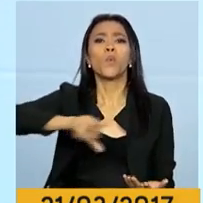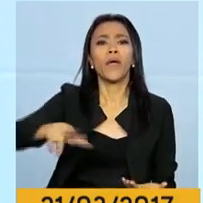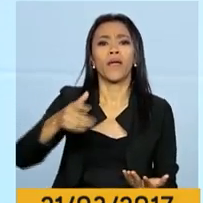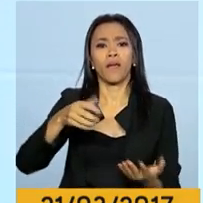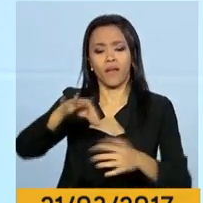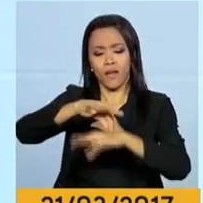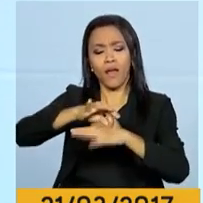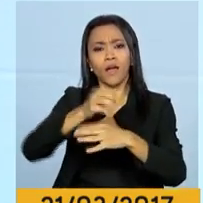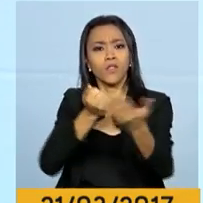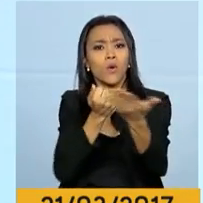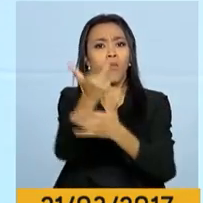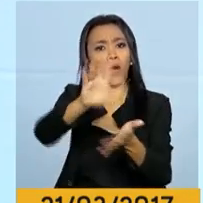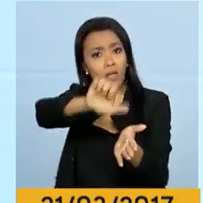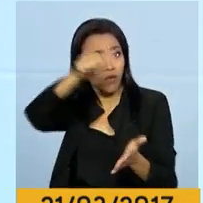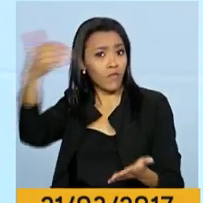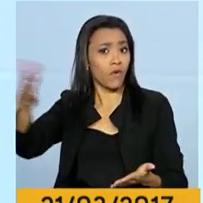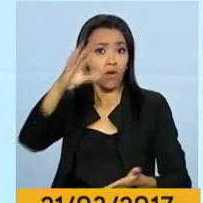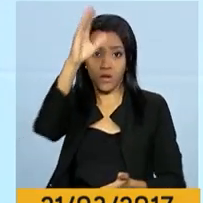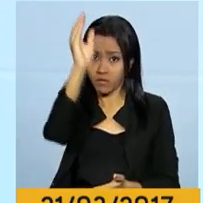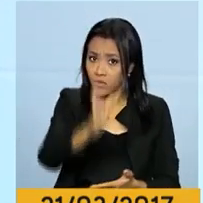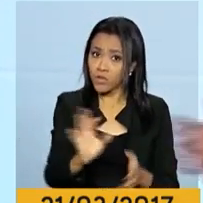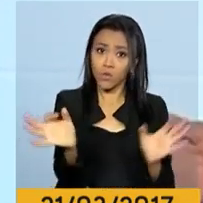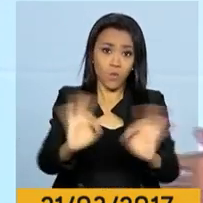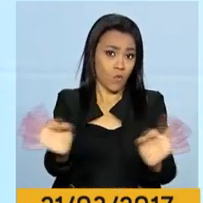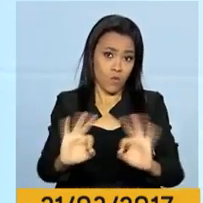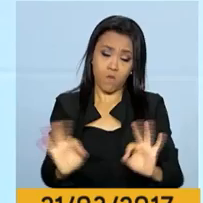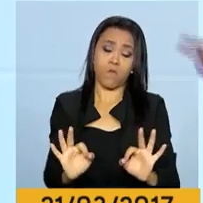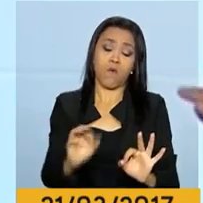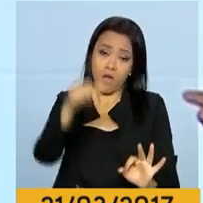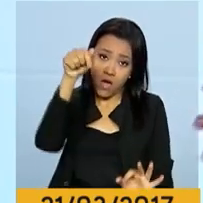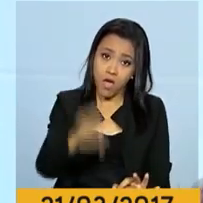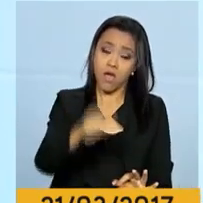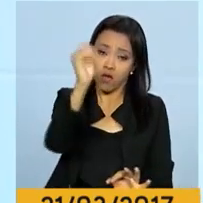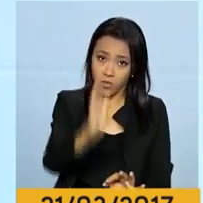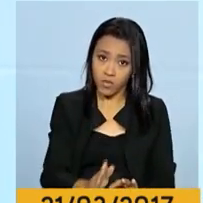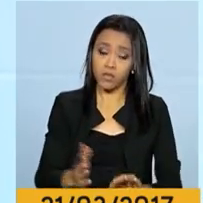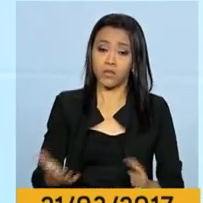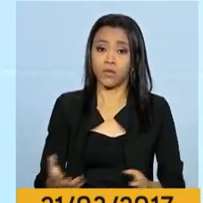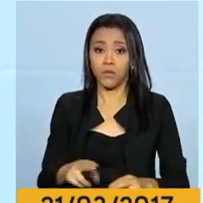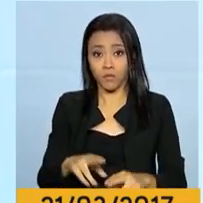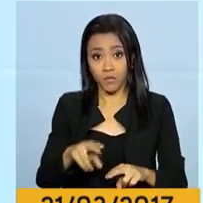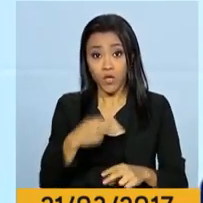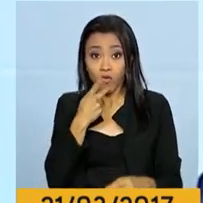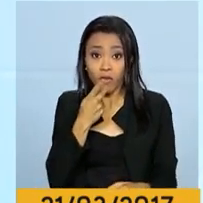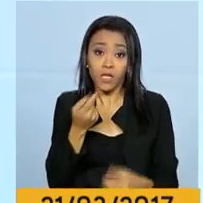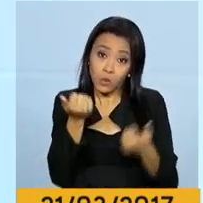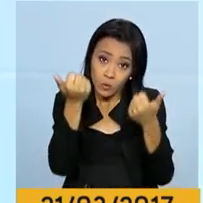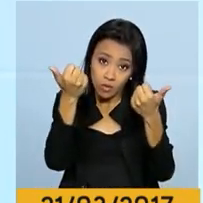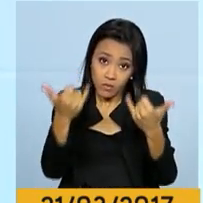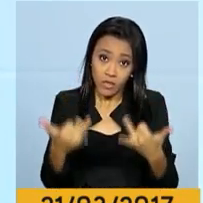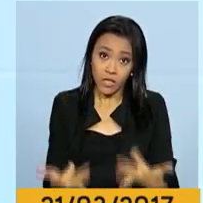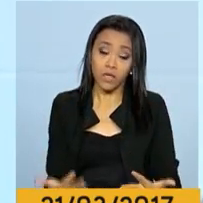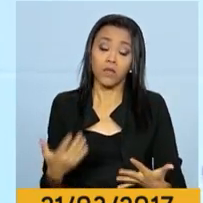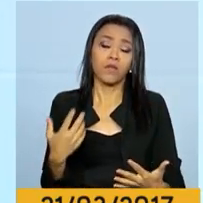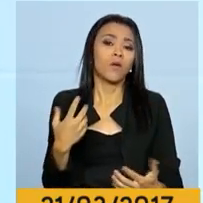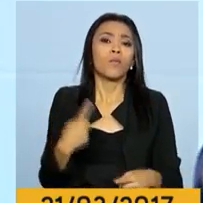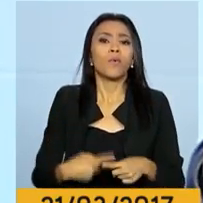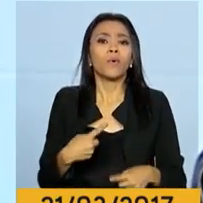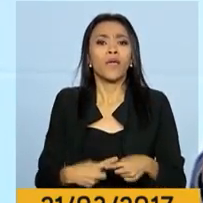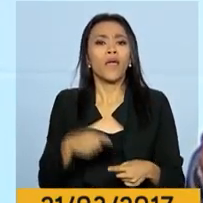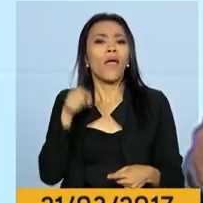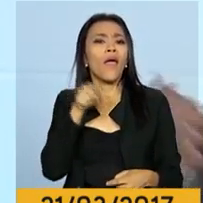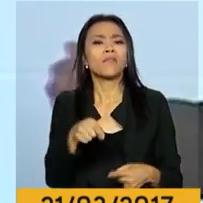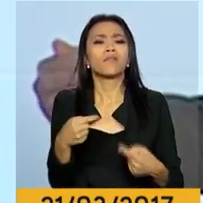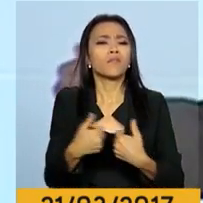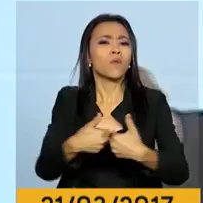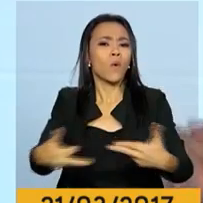Então, a carne servida é a carne nacional. Eu estou dizendo isso porque é preciso que essas